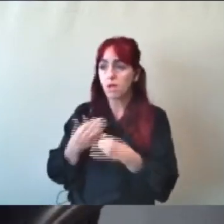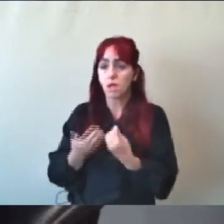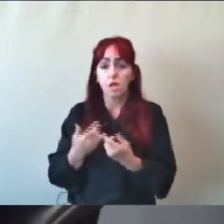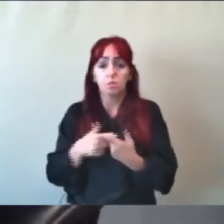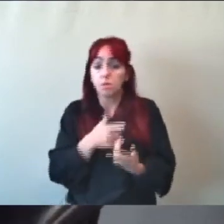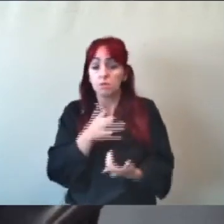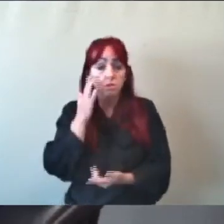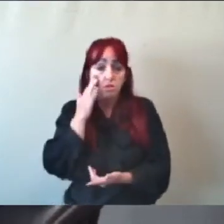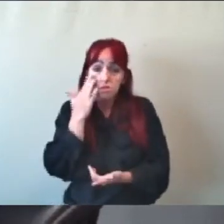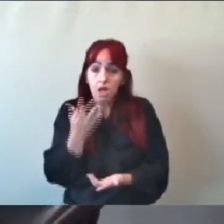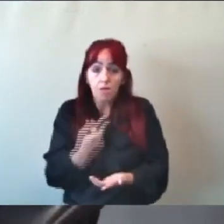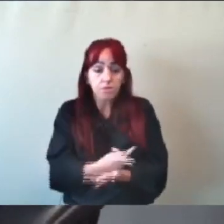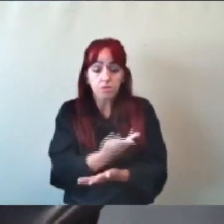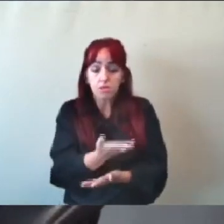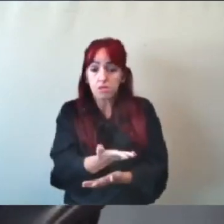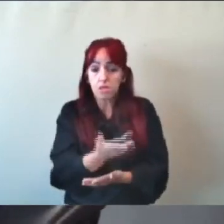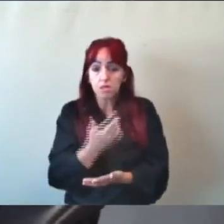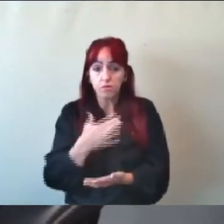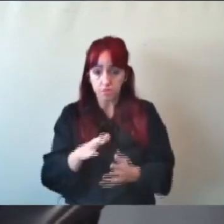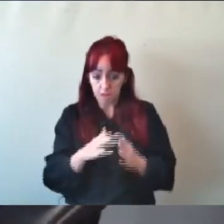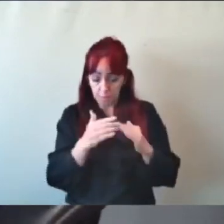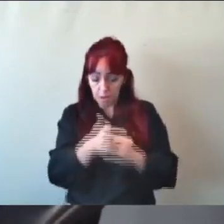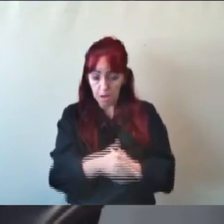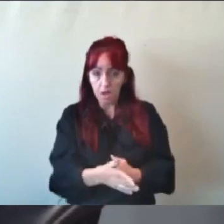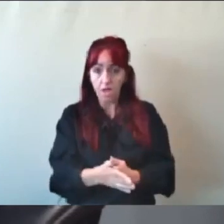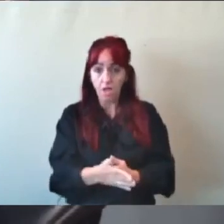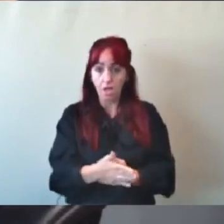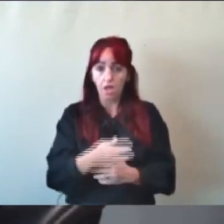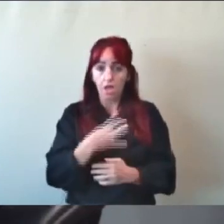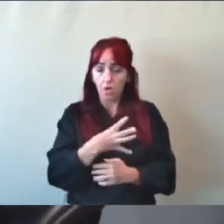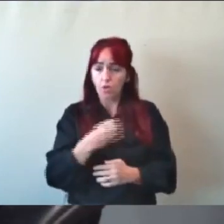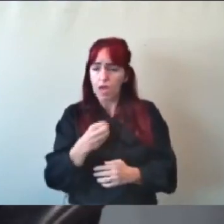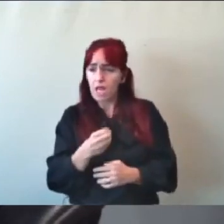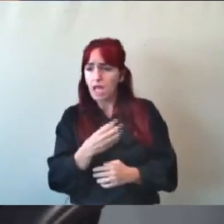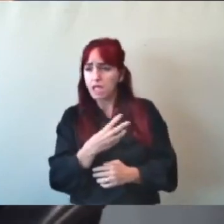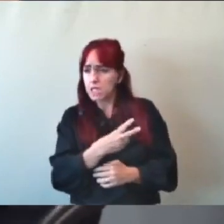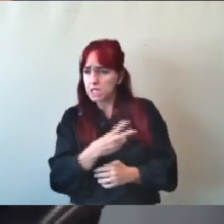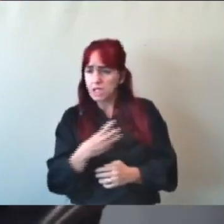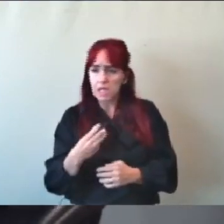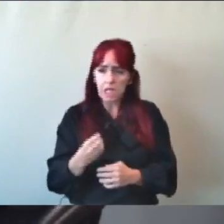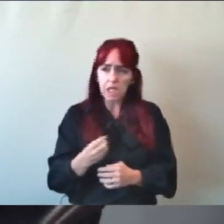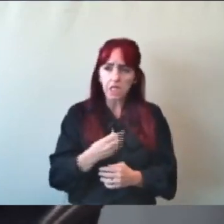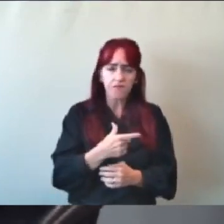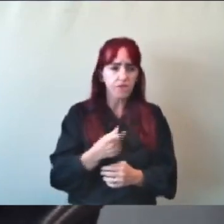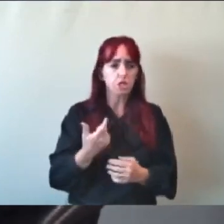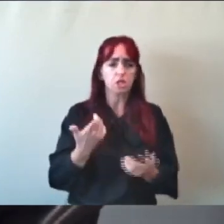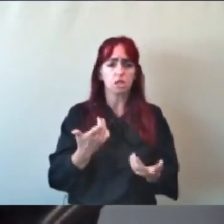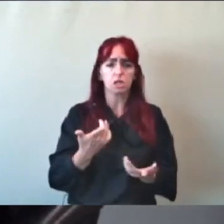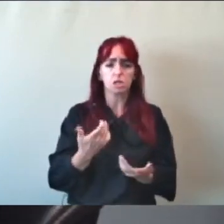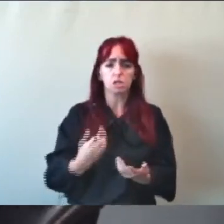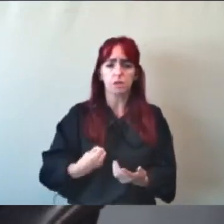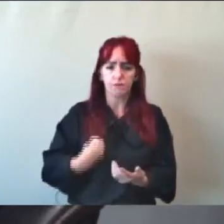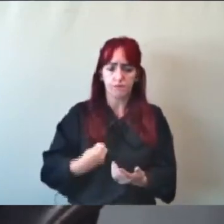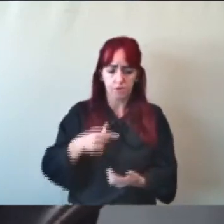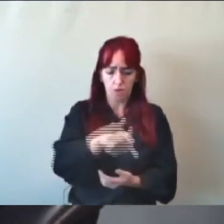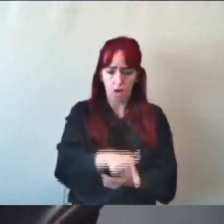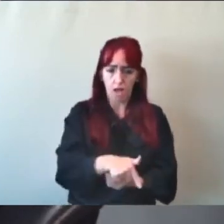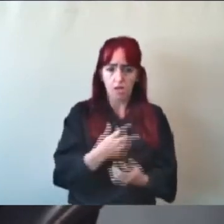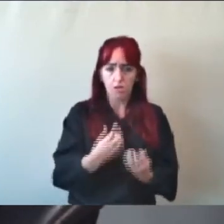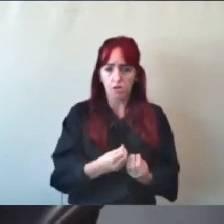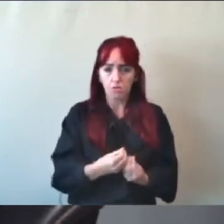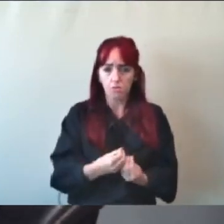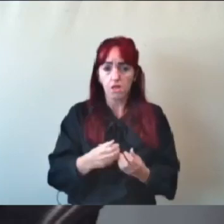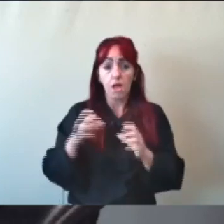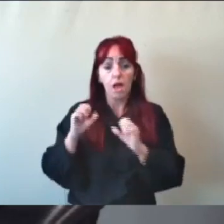vocês estão ali no local, como falou, 40, 30, 20, pô, peraí, uma vida. E o poder público chega assim, já